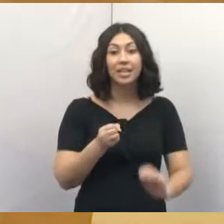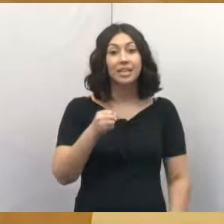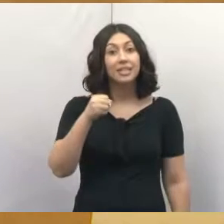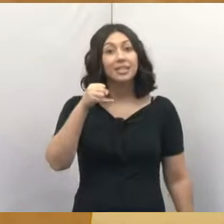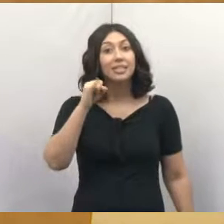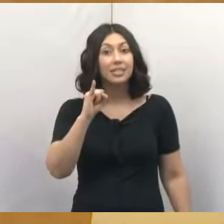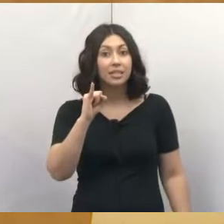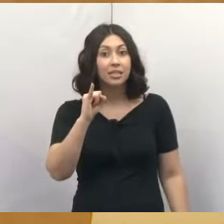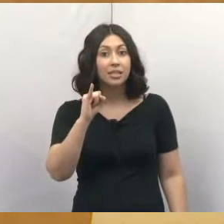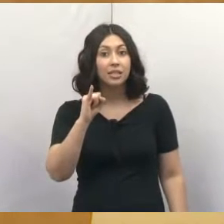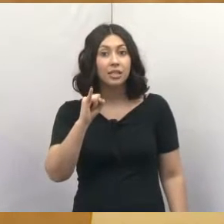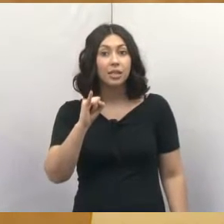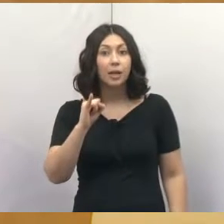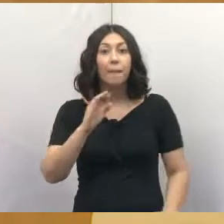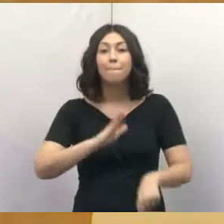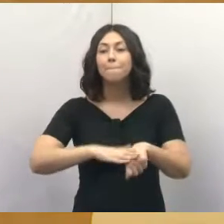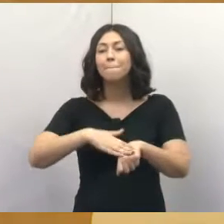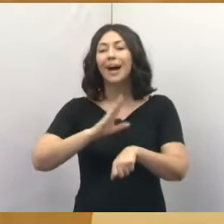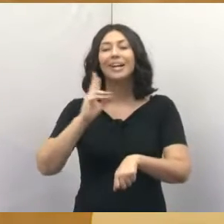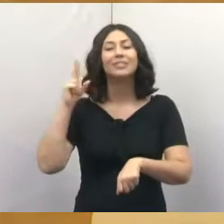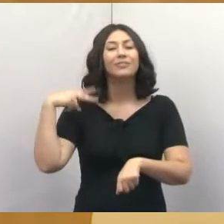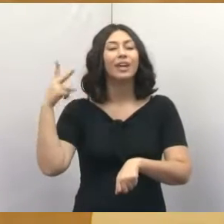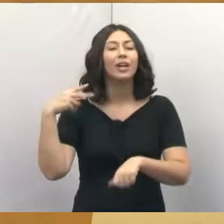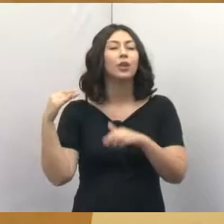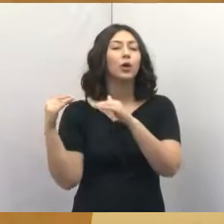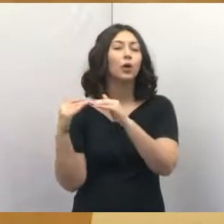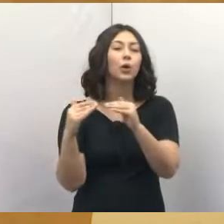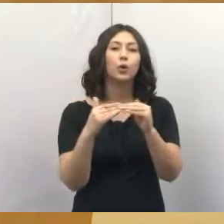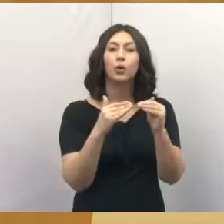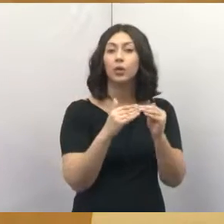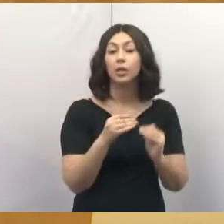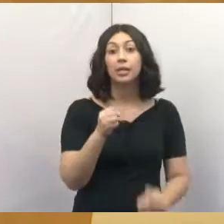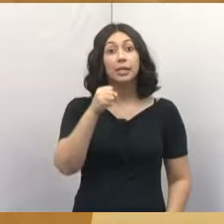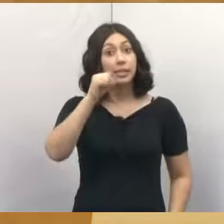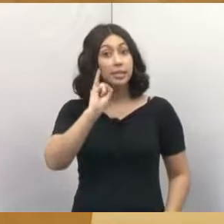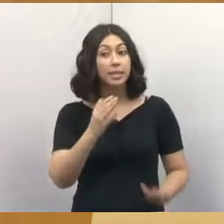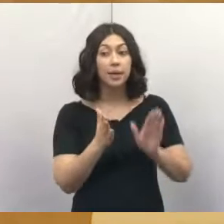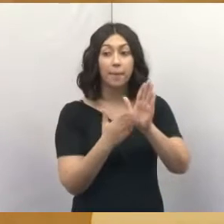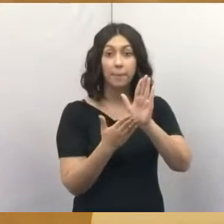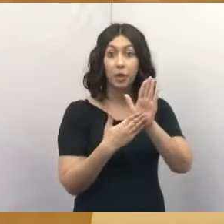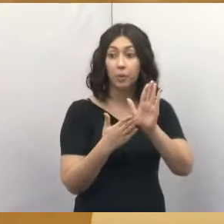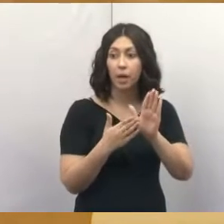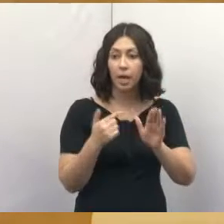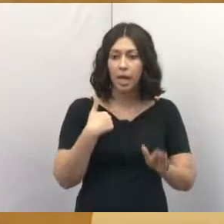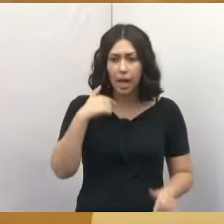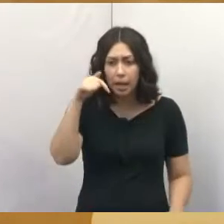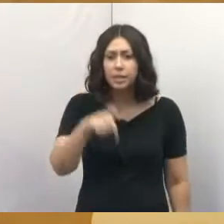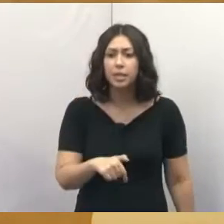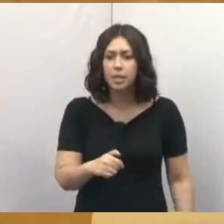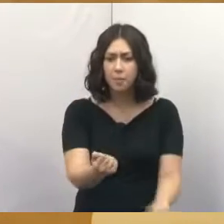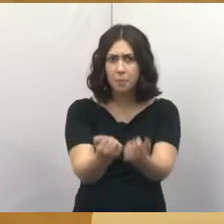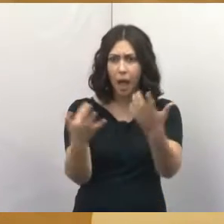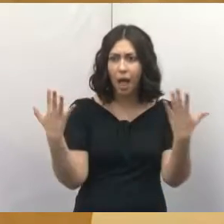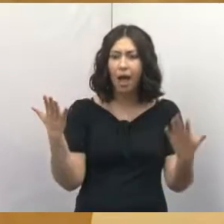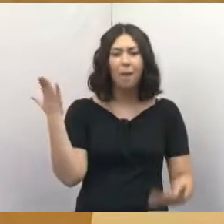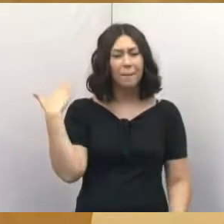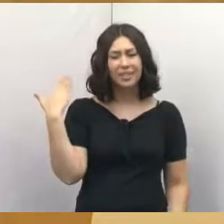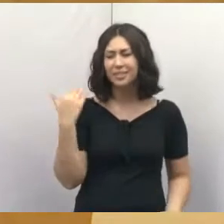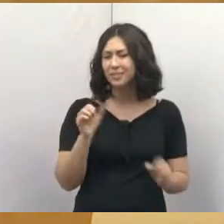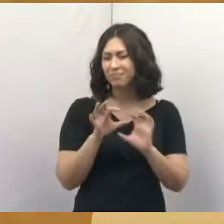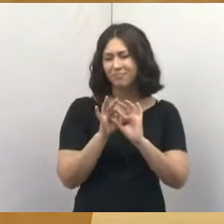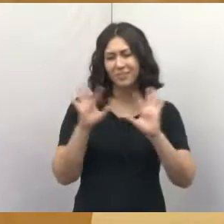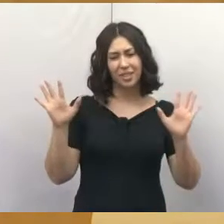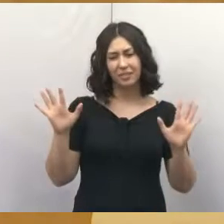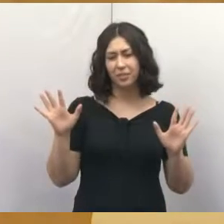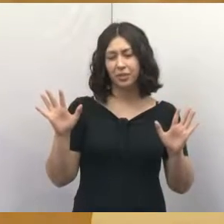maioria dos vereadores, não é? Então, se ele for propor uma emenda, aqui em plenário estou falando, antes o vereador pode apresentar a